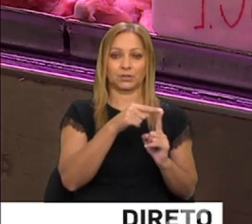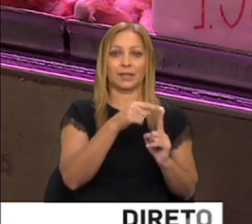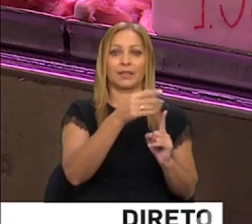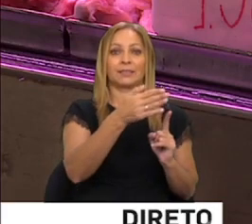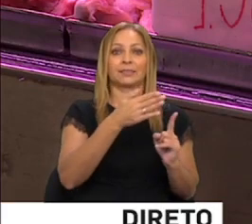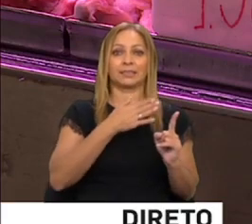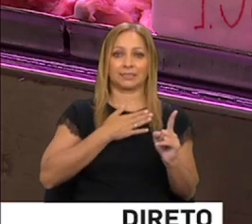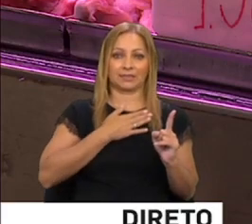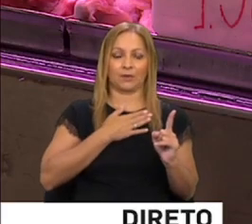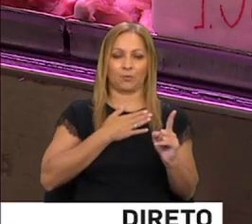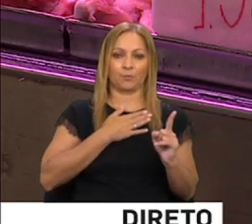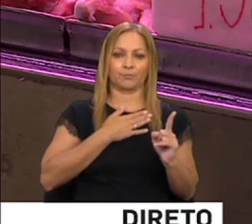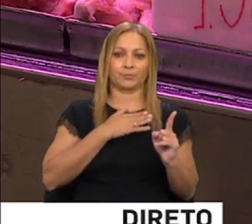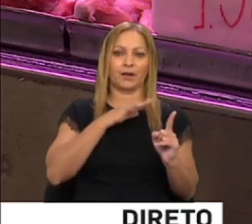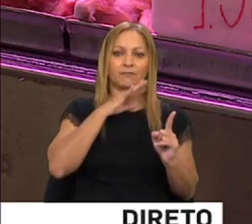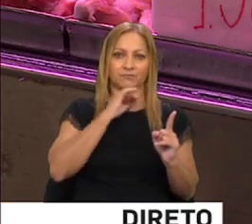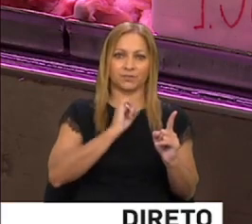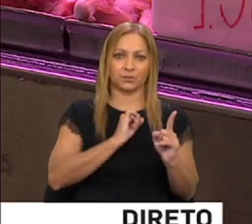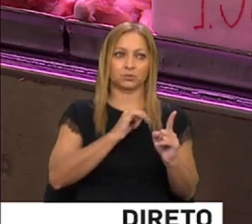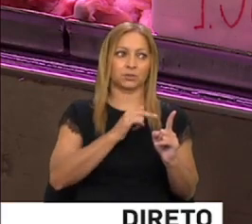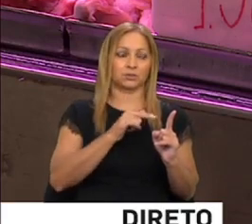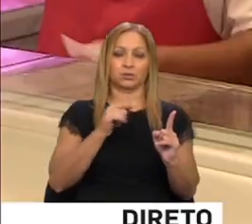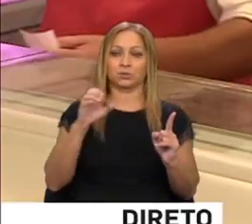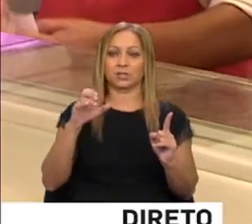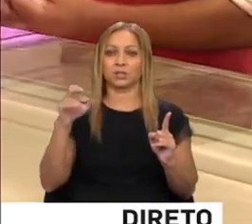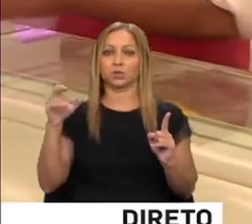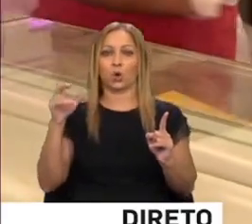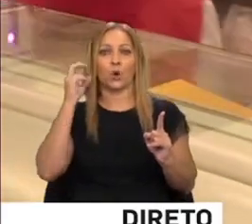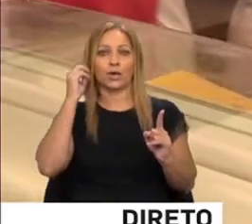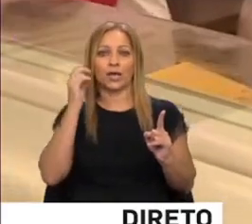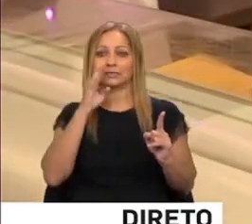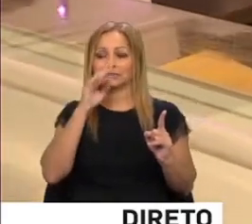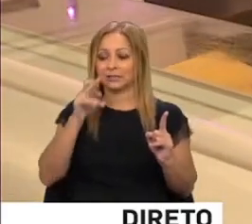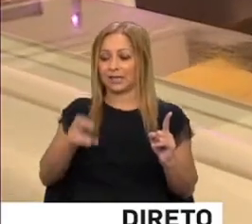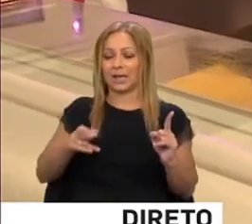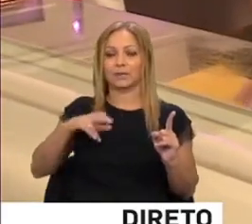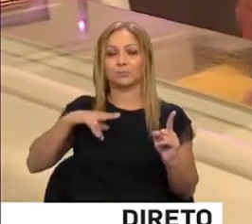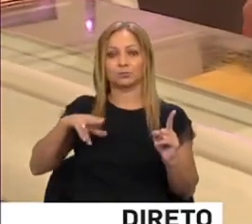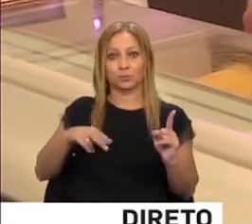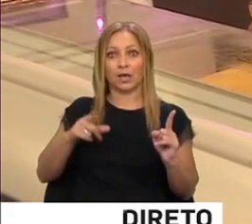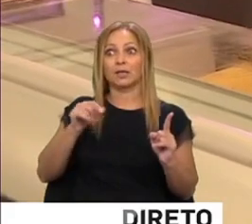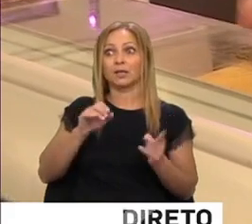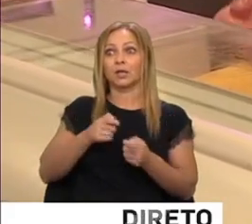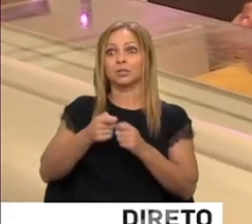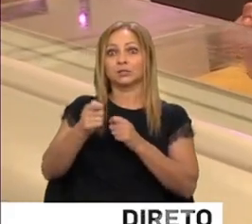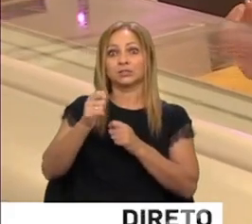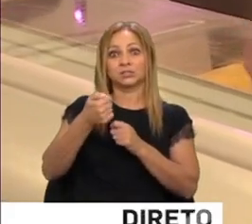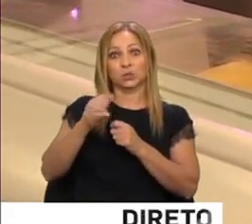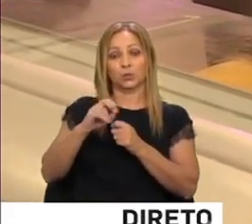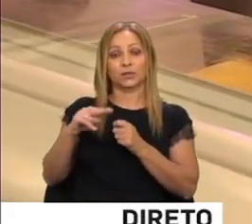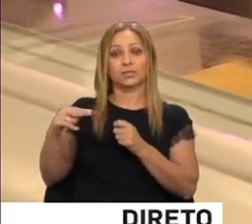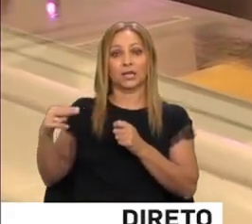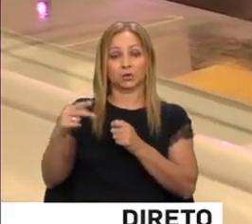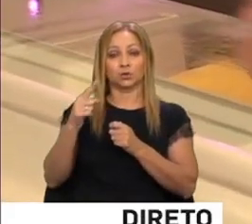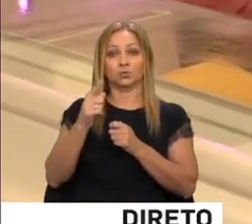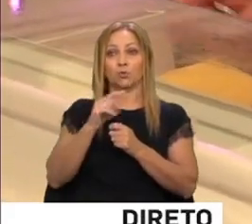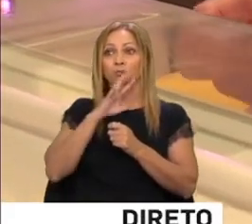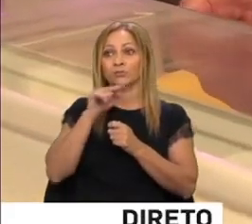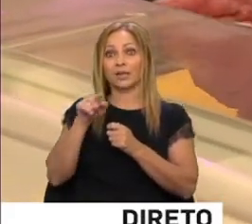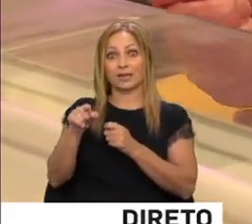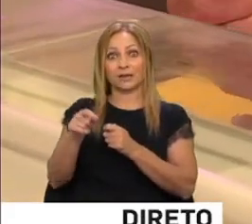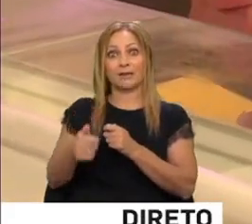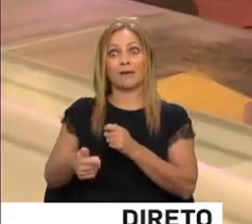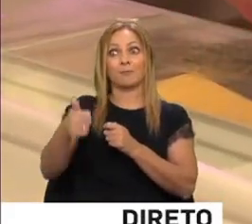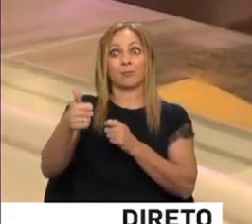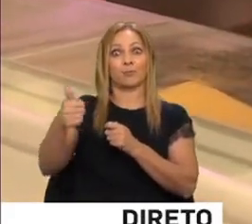em Portugal se calhar era o português tinha recebido Mais ajuda e provavelmente não era esse objetivo nós ainda agora vimos recentemente algumas notícias que quantitativamente